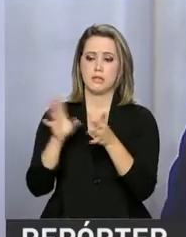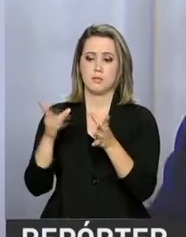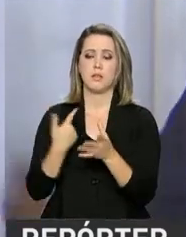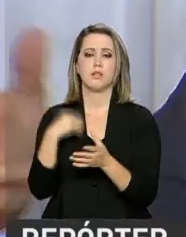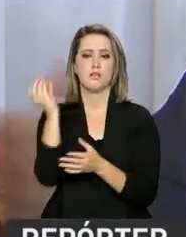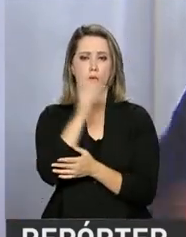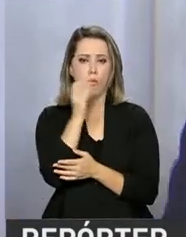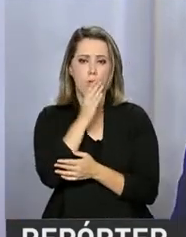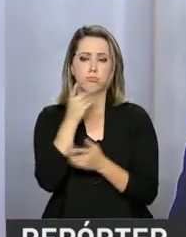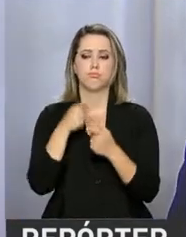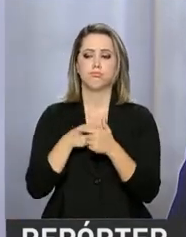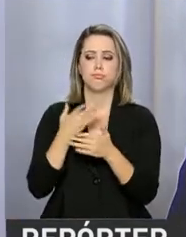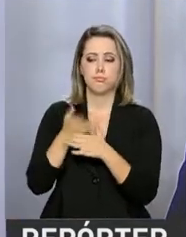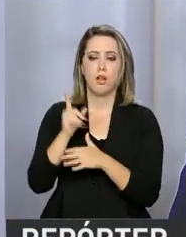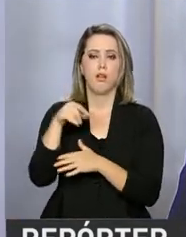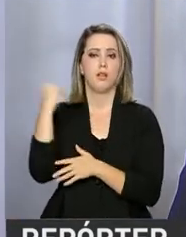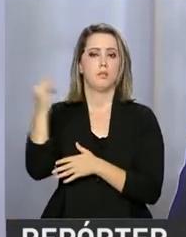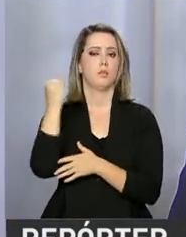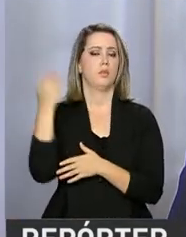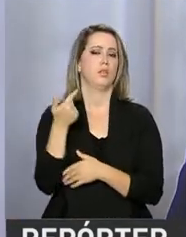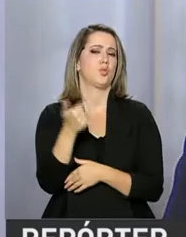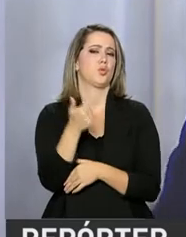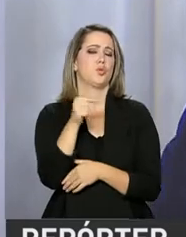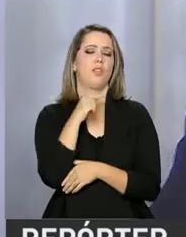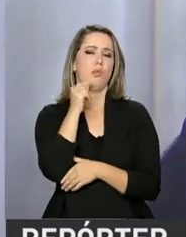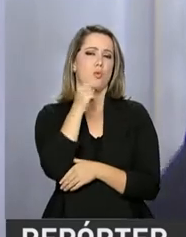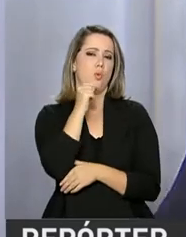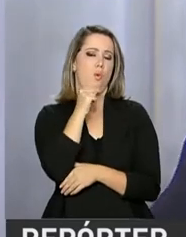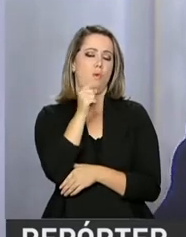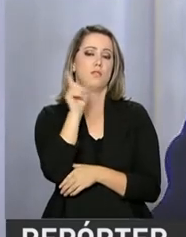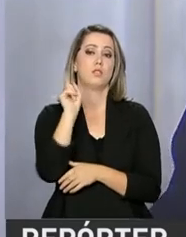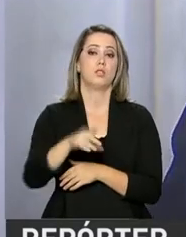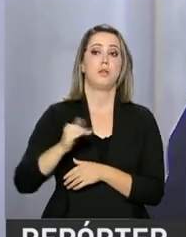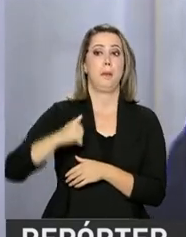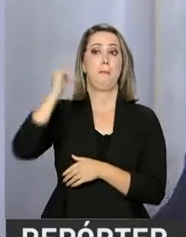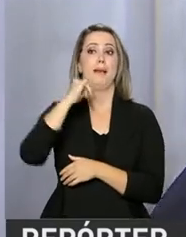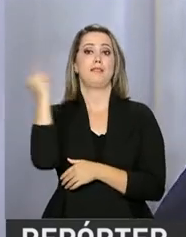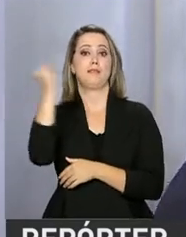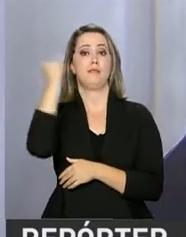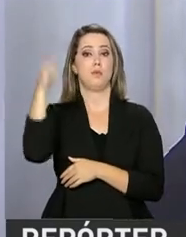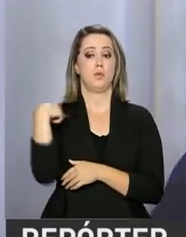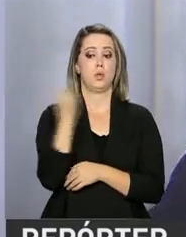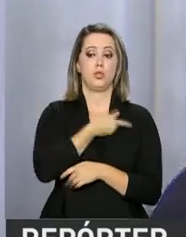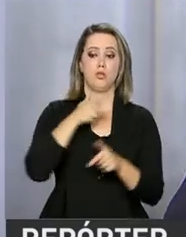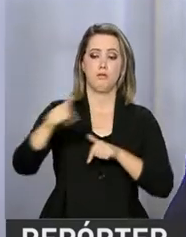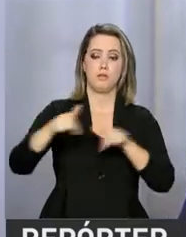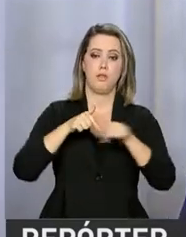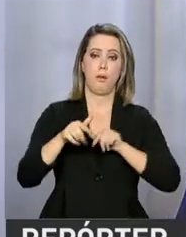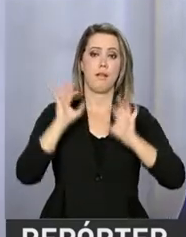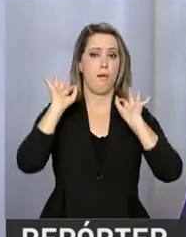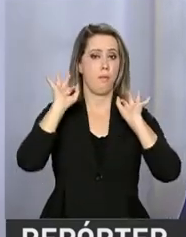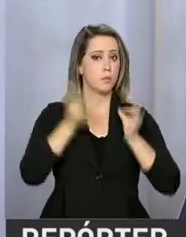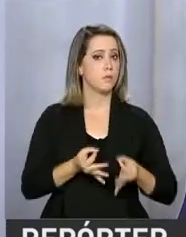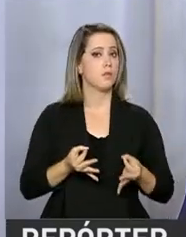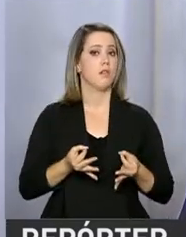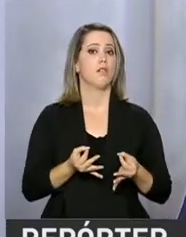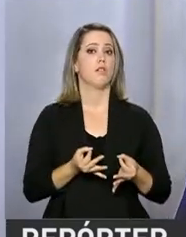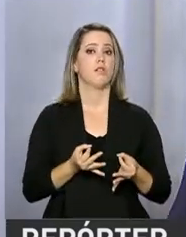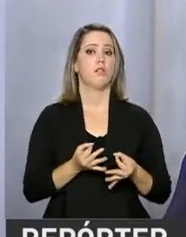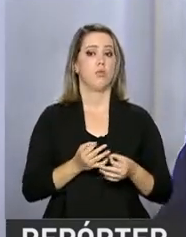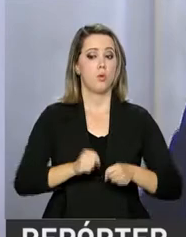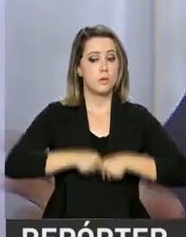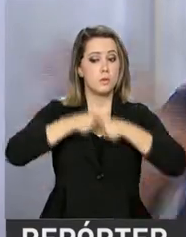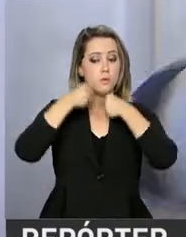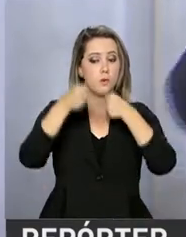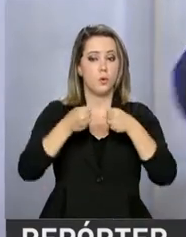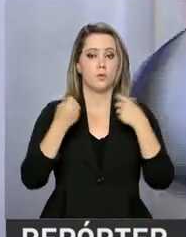não há dúvida de que é mais importante ainda que nós trabalhamos de fato intensamente